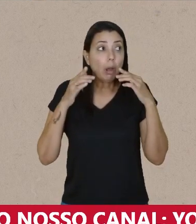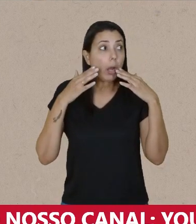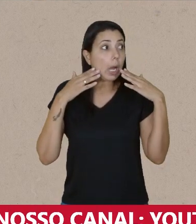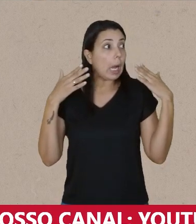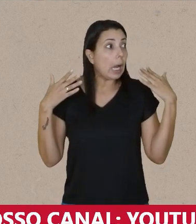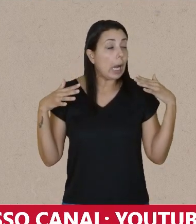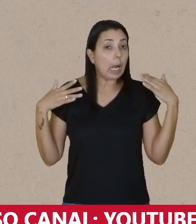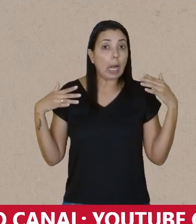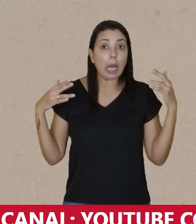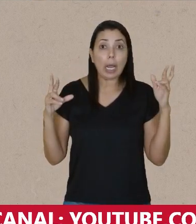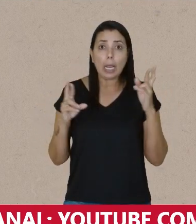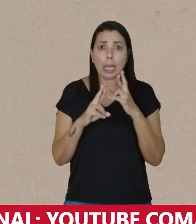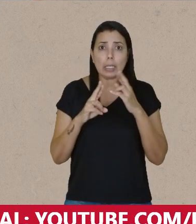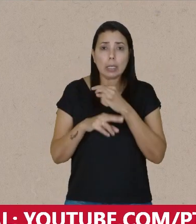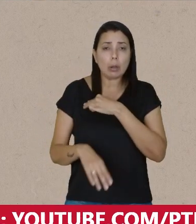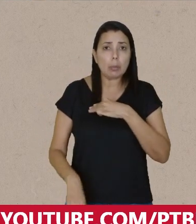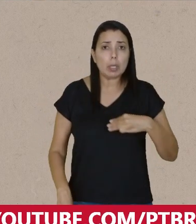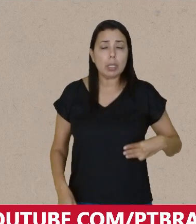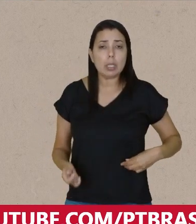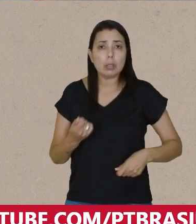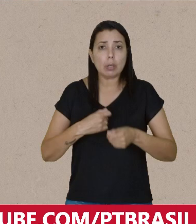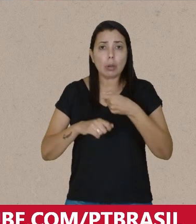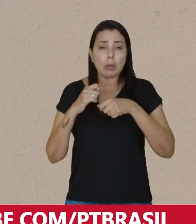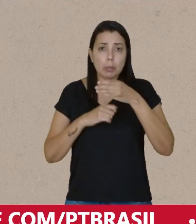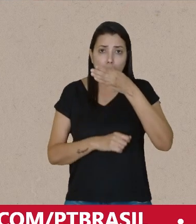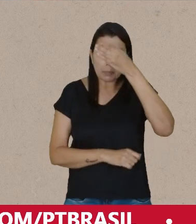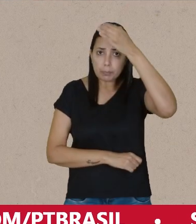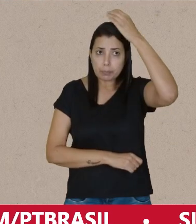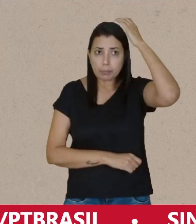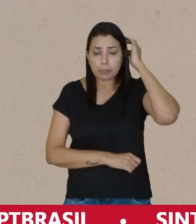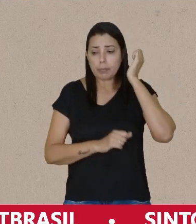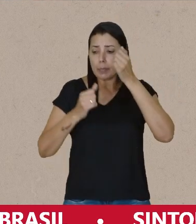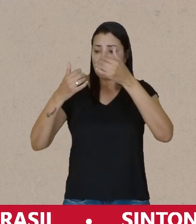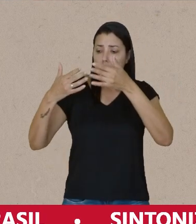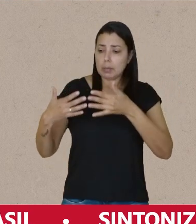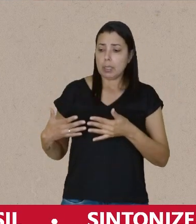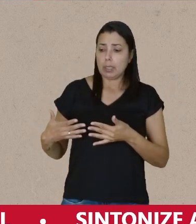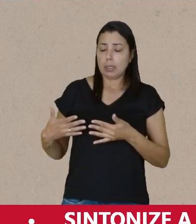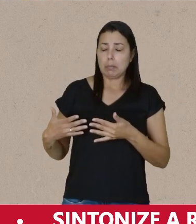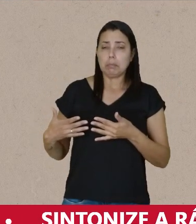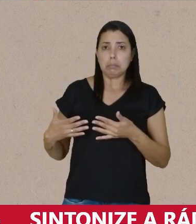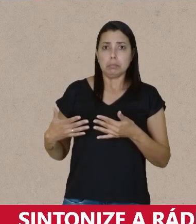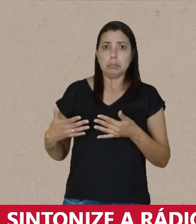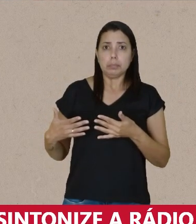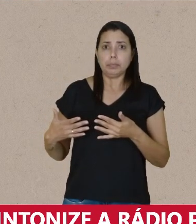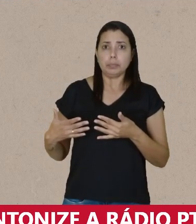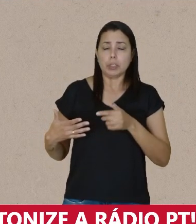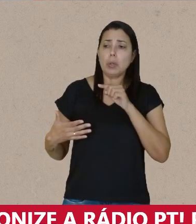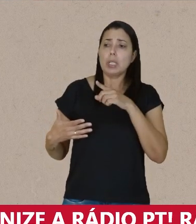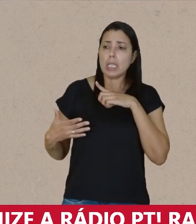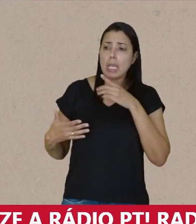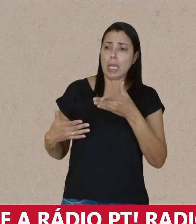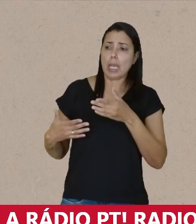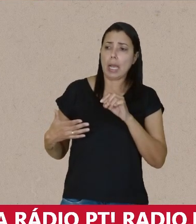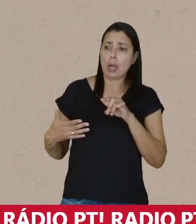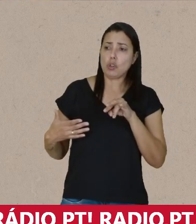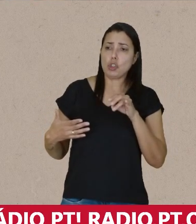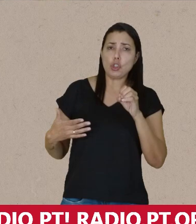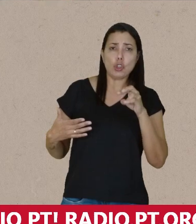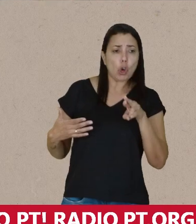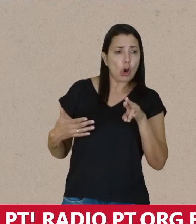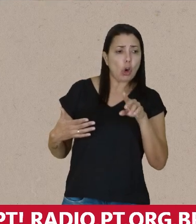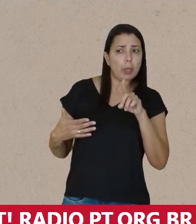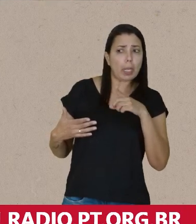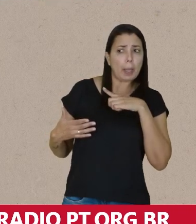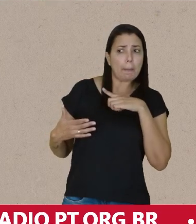escândalo envolvendo o ministro da Economia, Paulo Guedes. Explica para a gente, Bruno, o que é esse tal de offshore, o que é esse